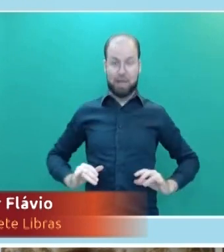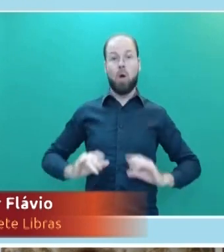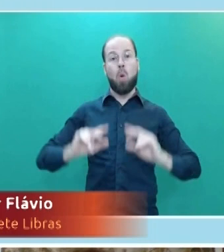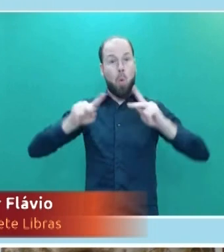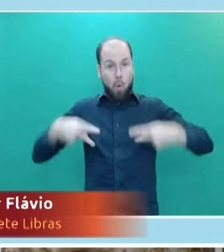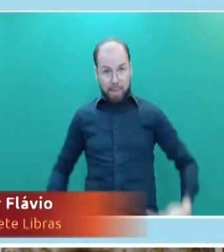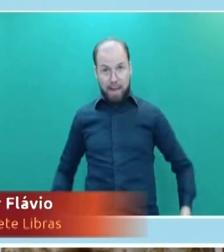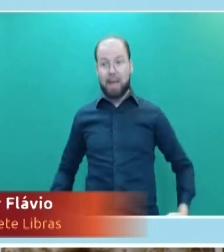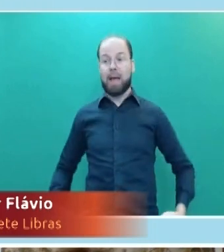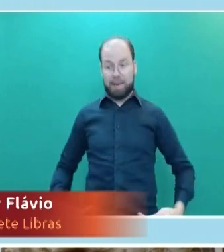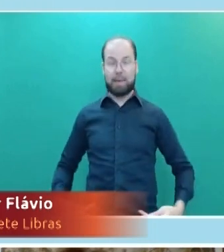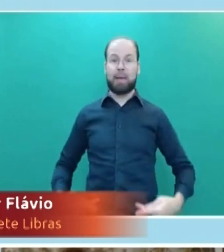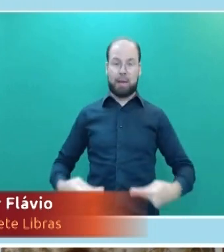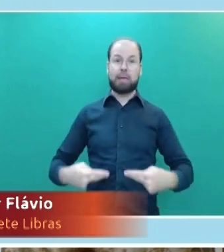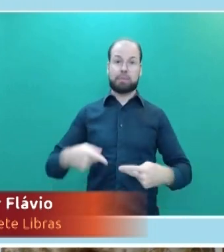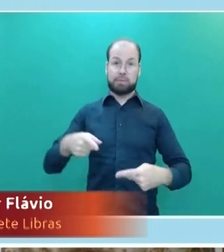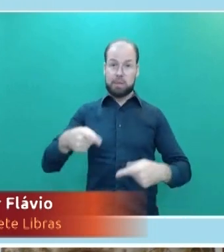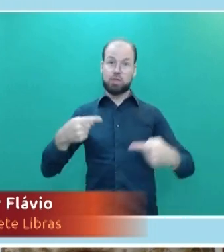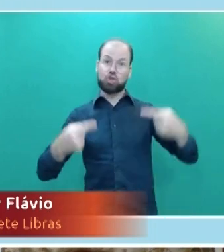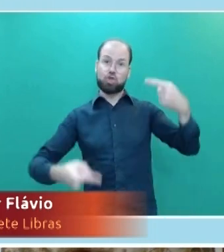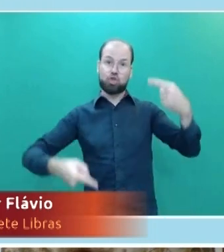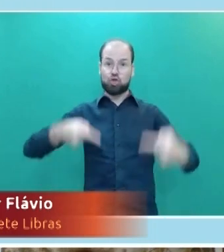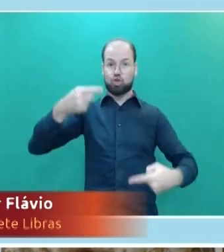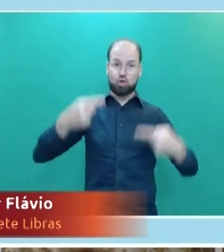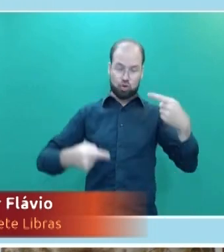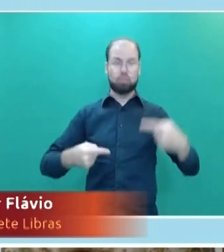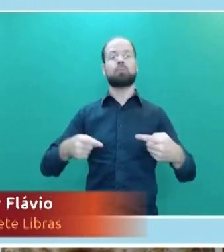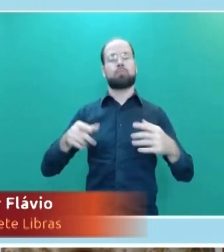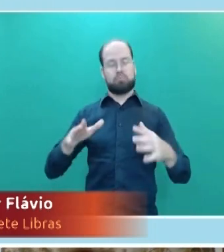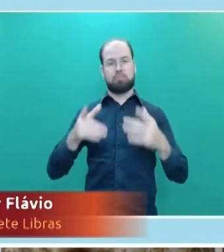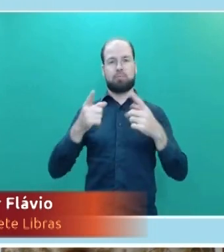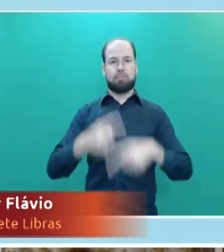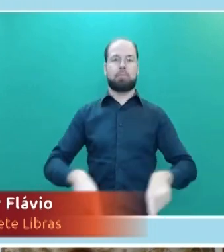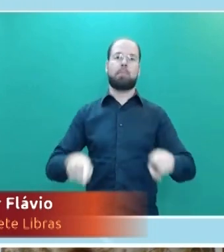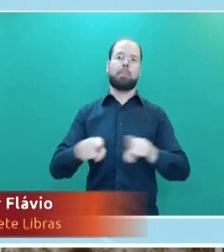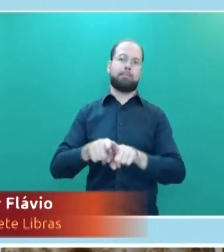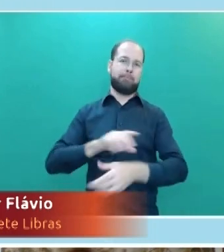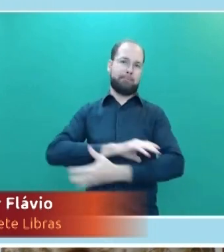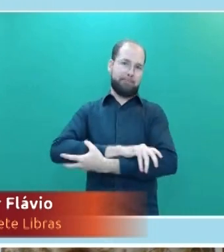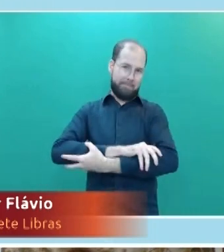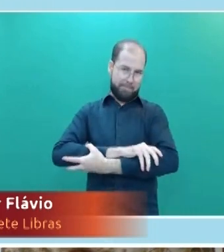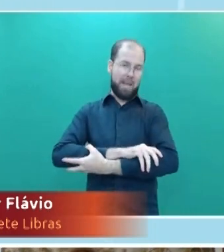família. É diálogo, são parceiros. Isso precisa ser